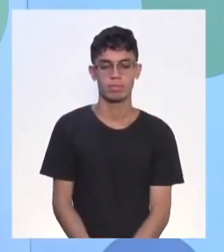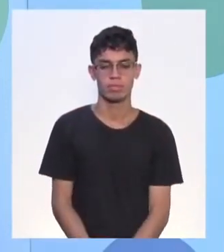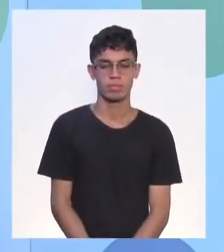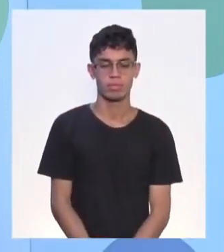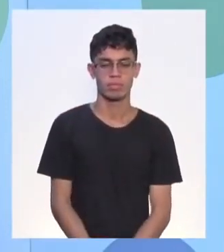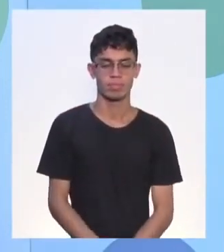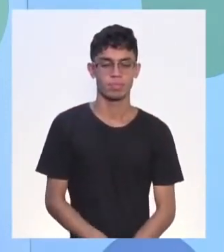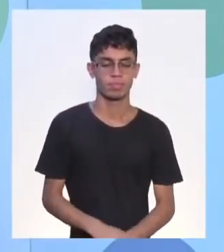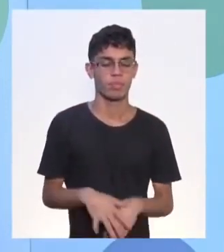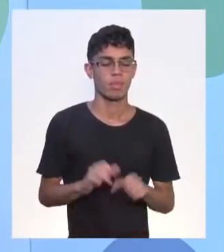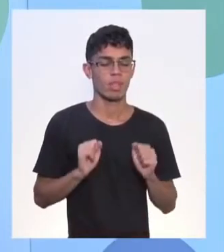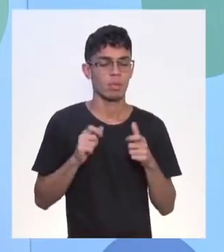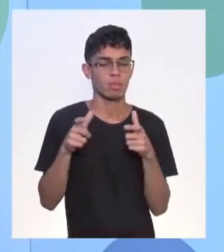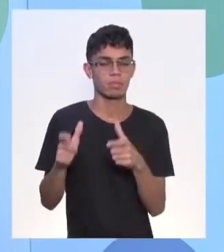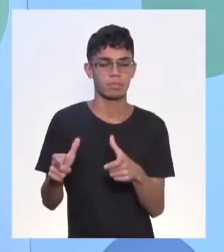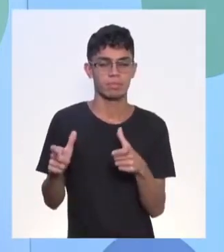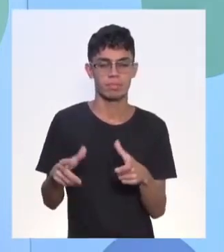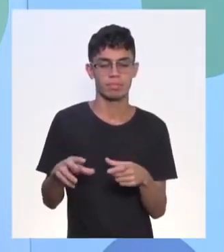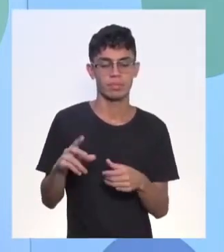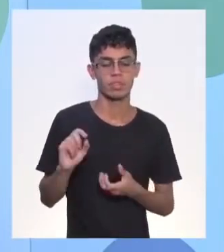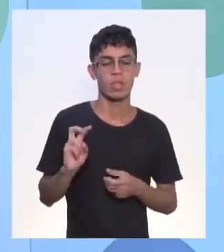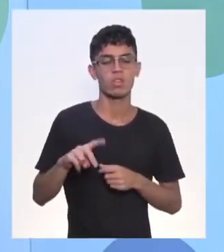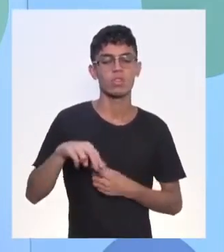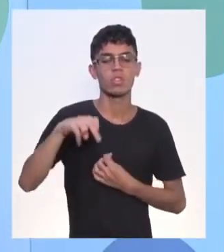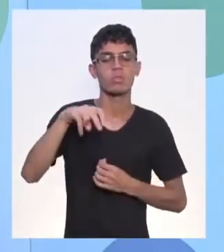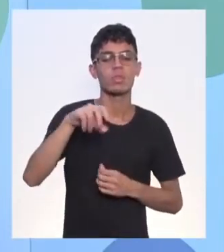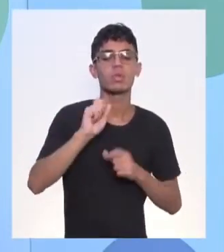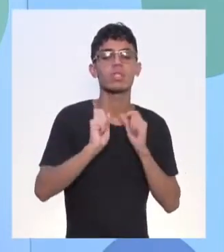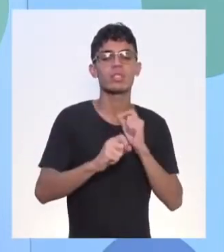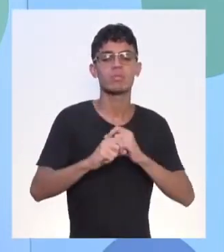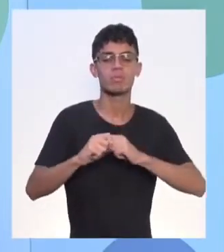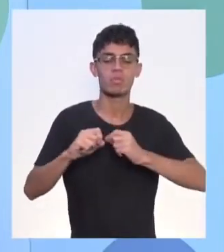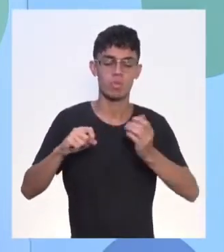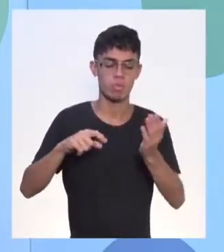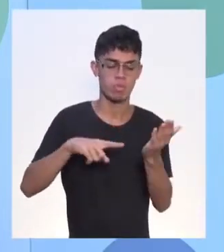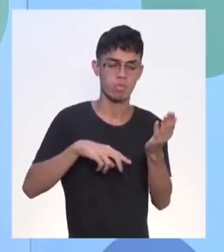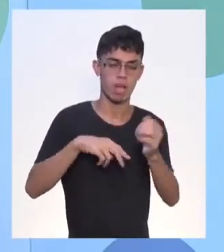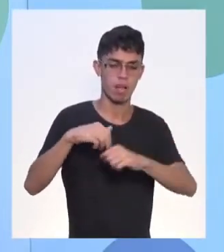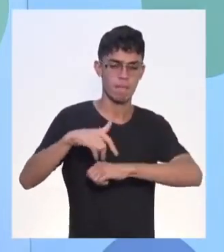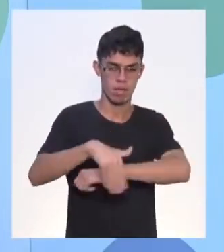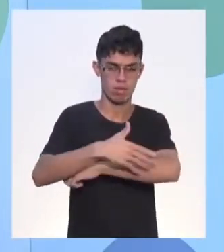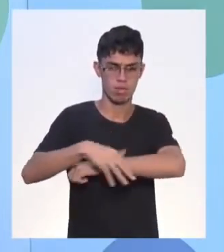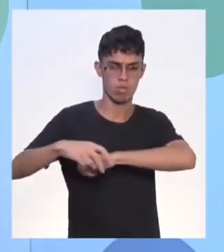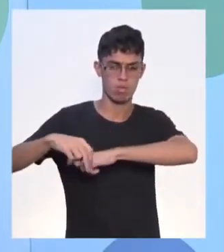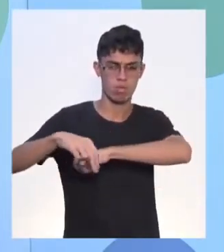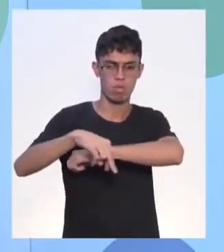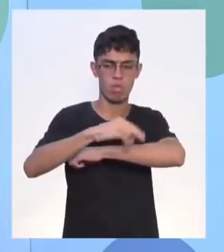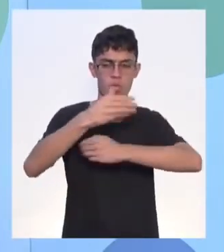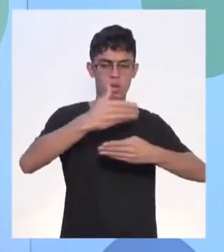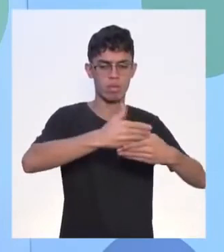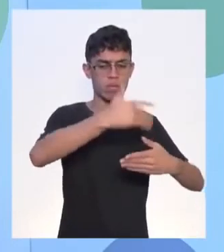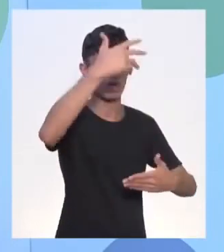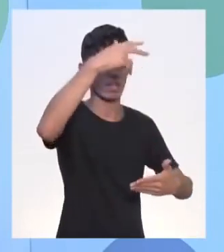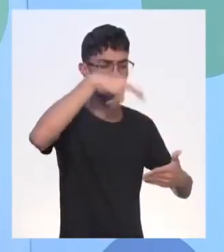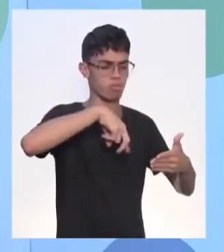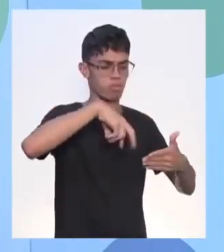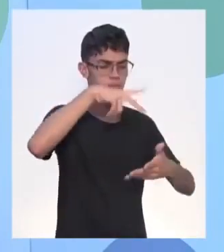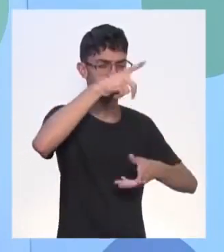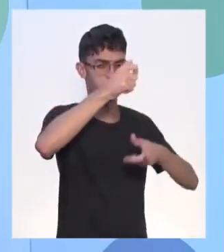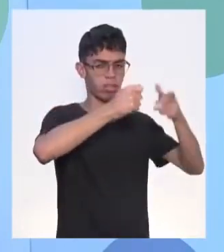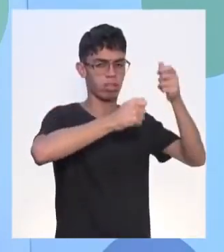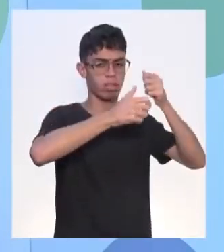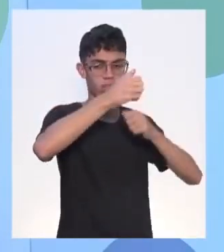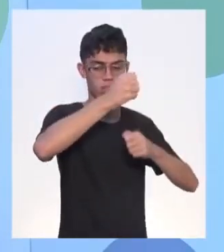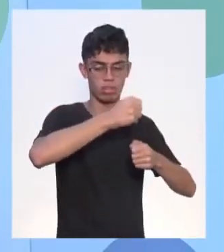uma ação de local, sobem o quê? Sobem a rua, sobem a parede, sobem. Então, dependendo do contexto, pode